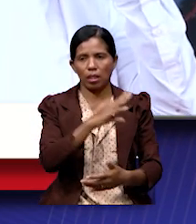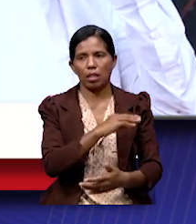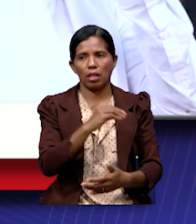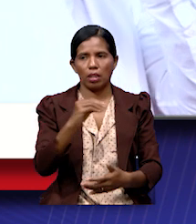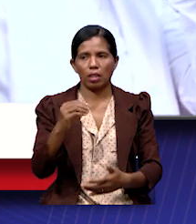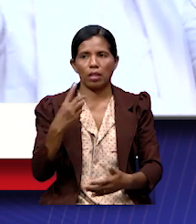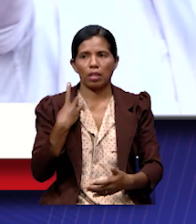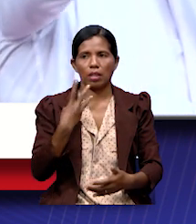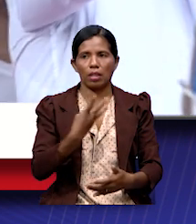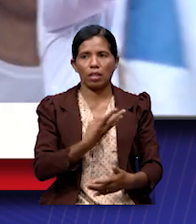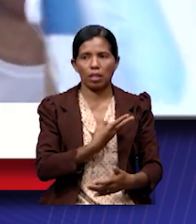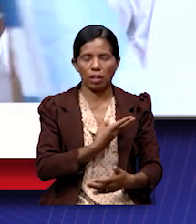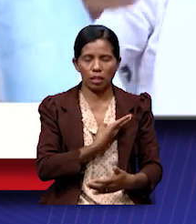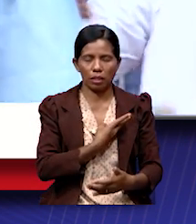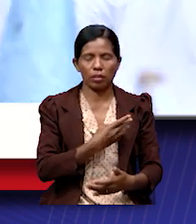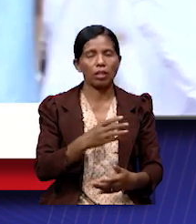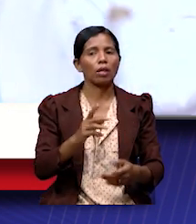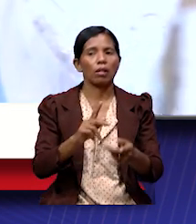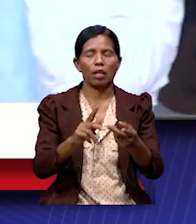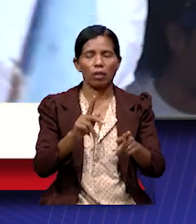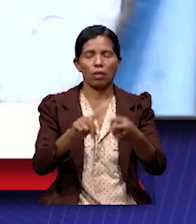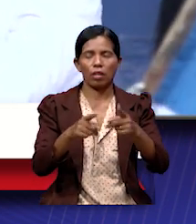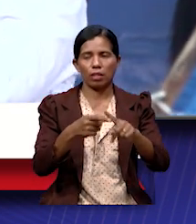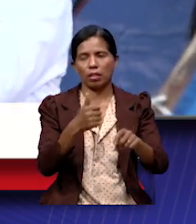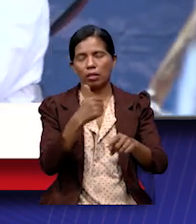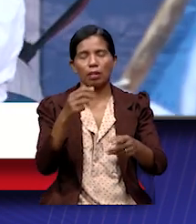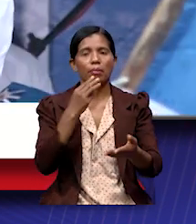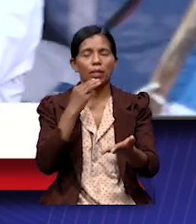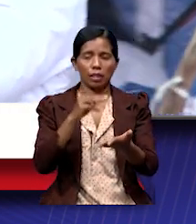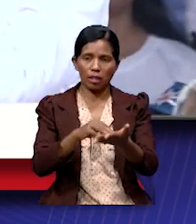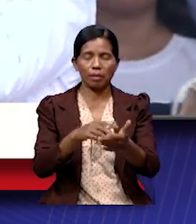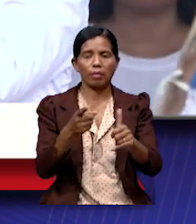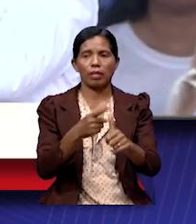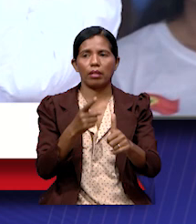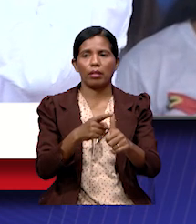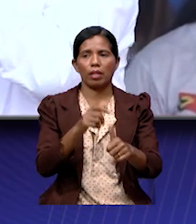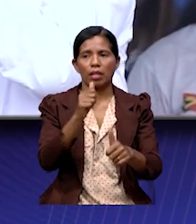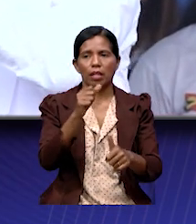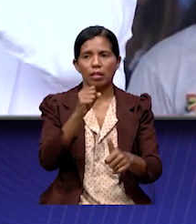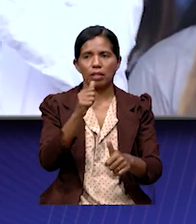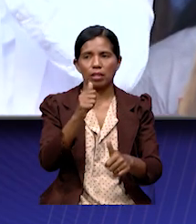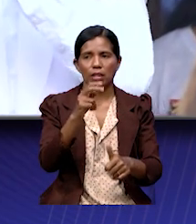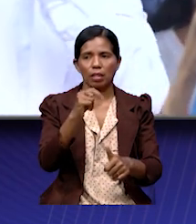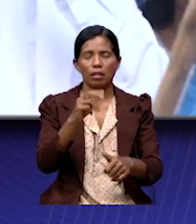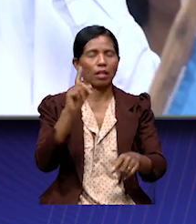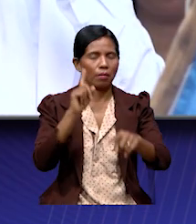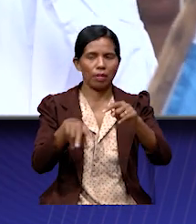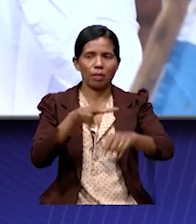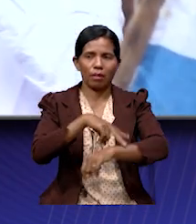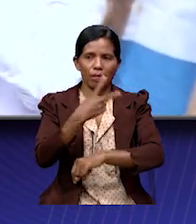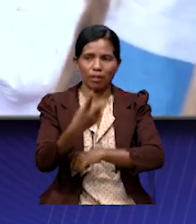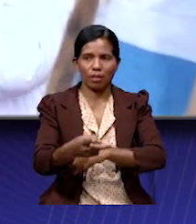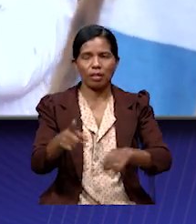ter companheiro Sira Selceno, mas a mensagem primeiro é Hassanami Labele Bacufila, também Hassanami